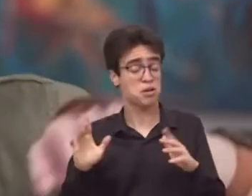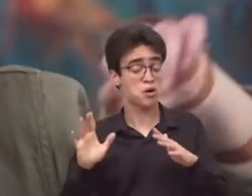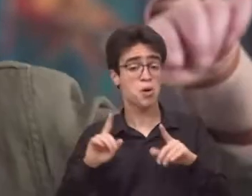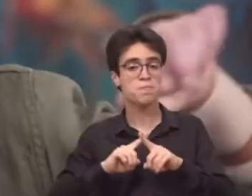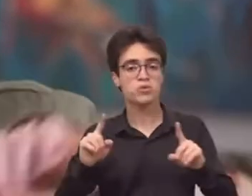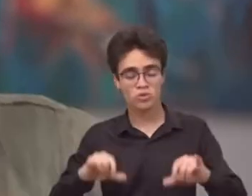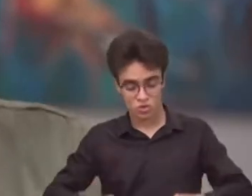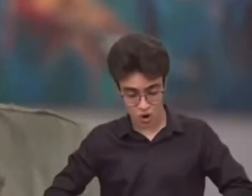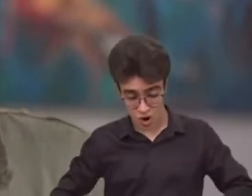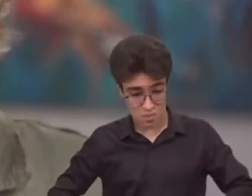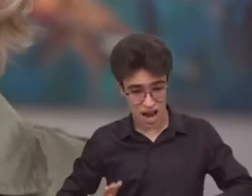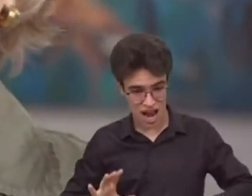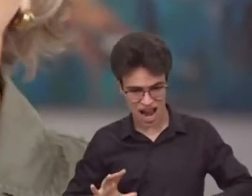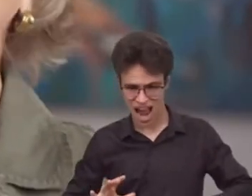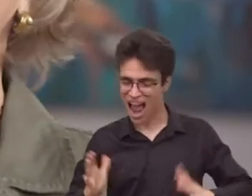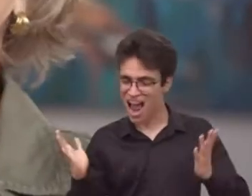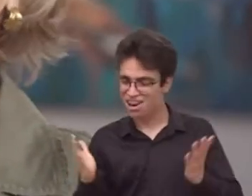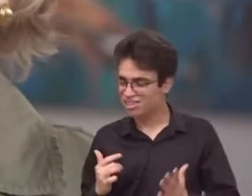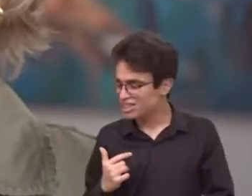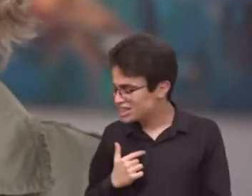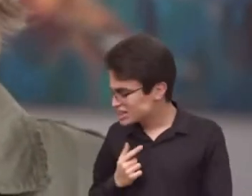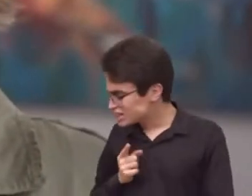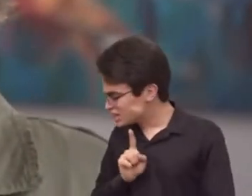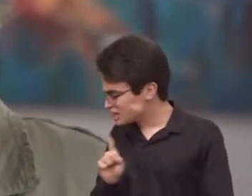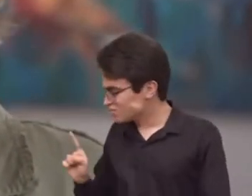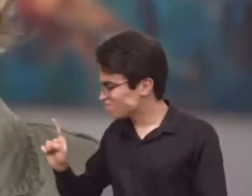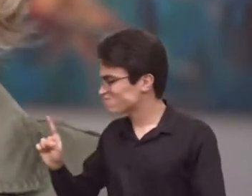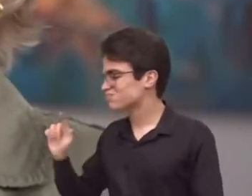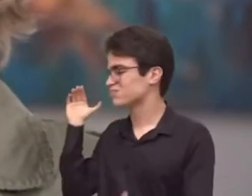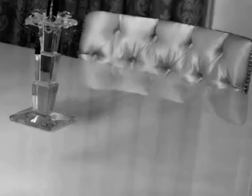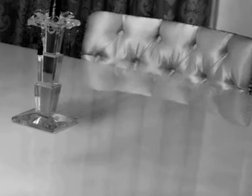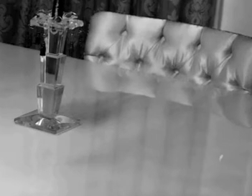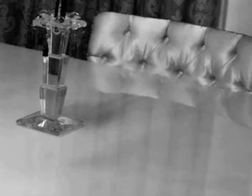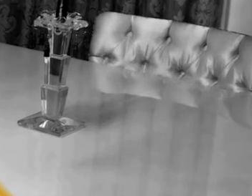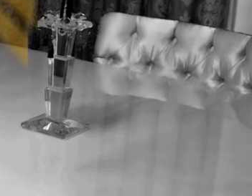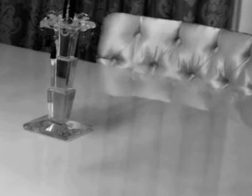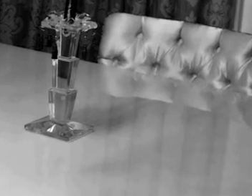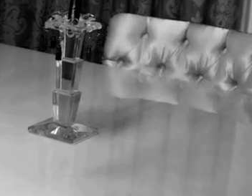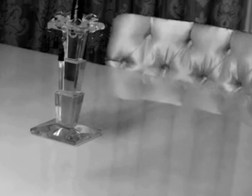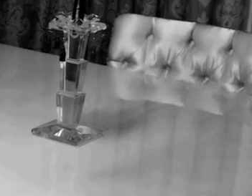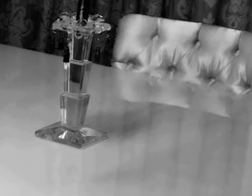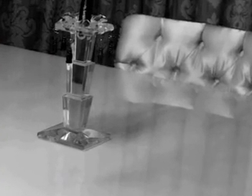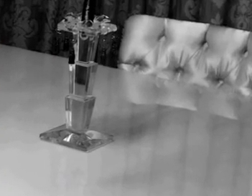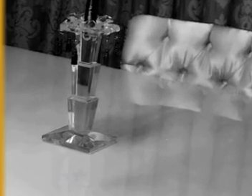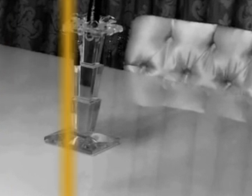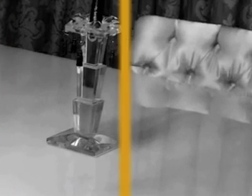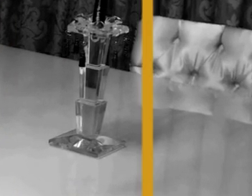nos empurra até a Cruz até Jesus graças a Deus isso acontece